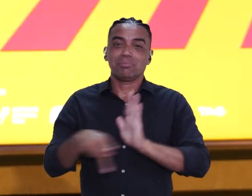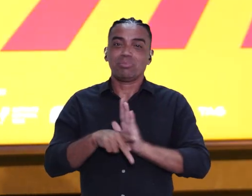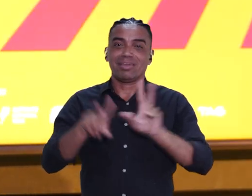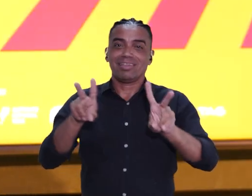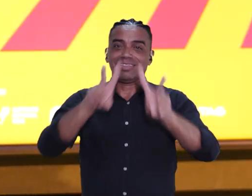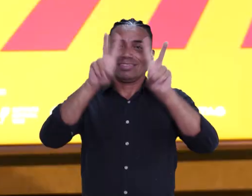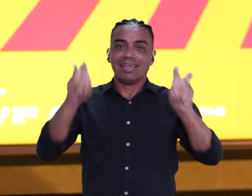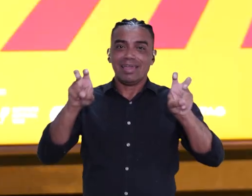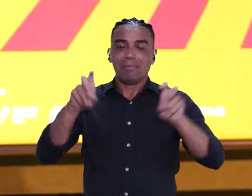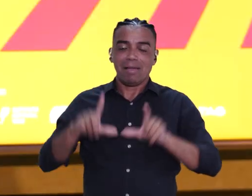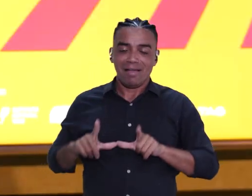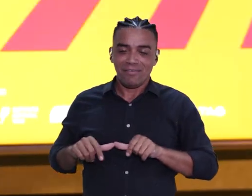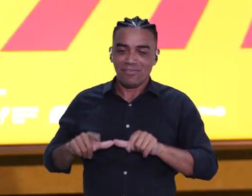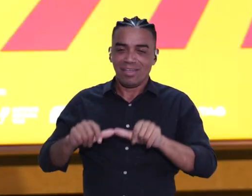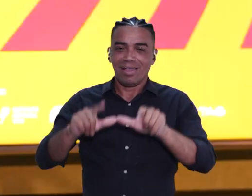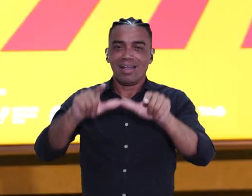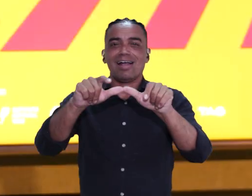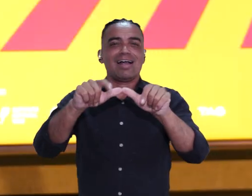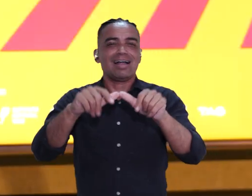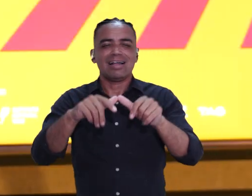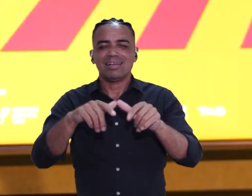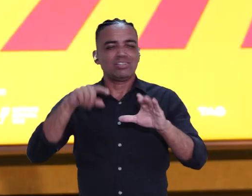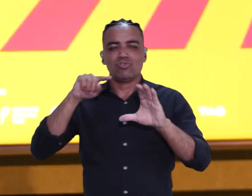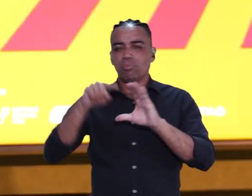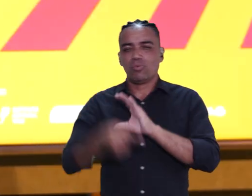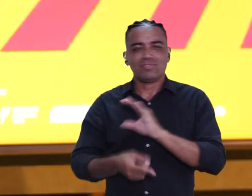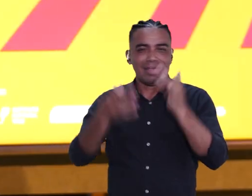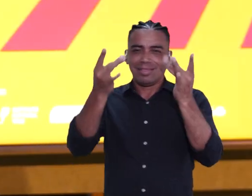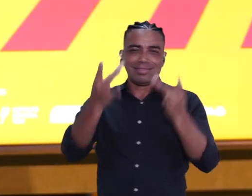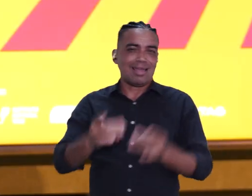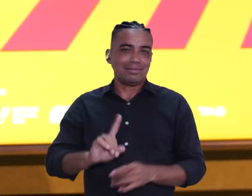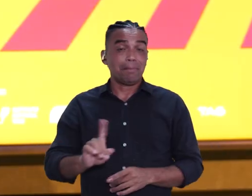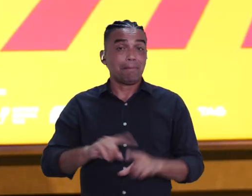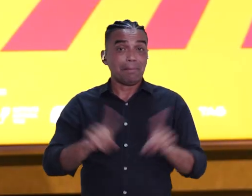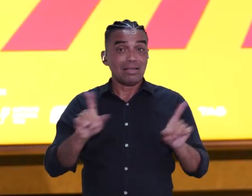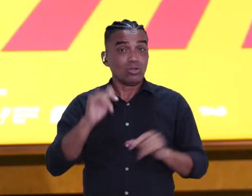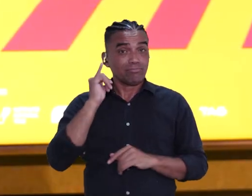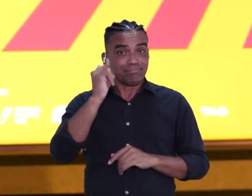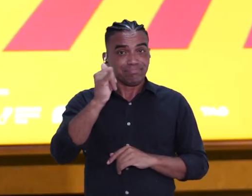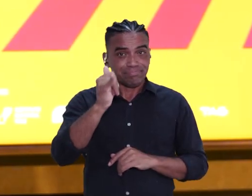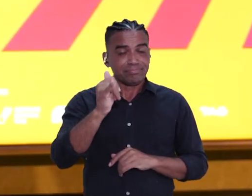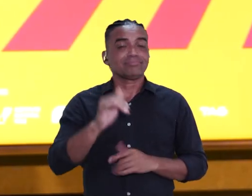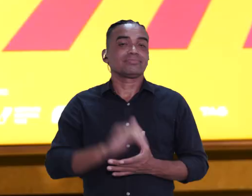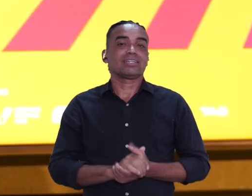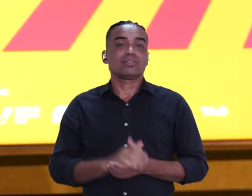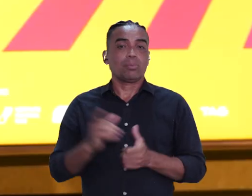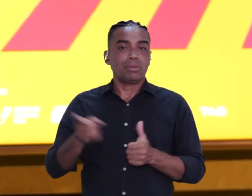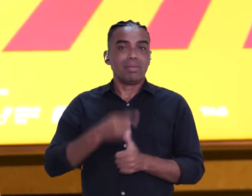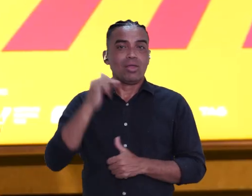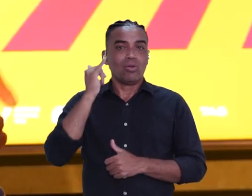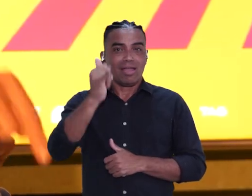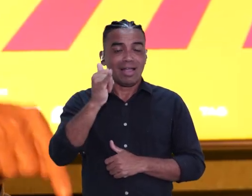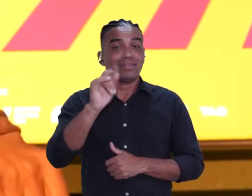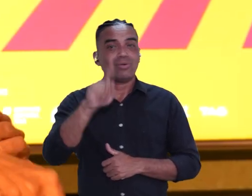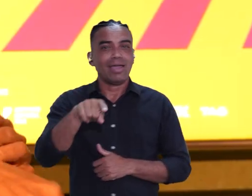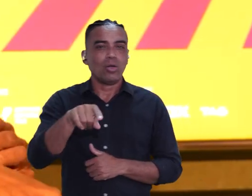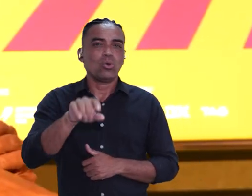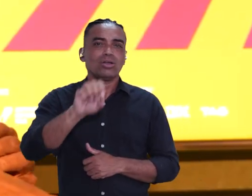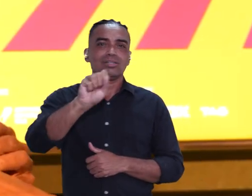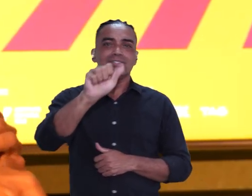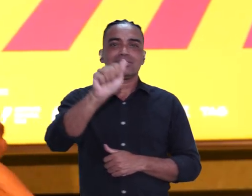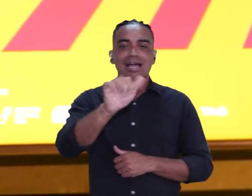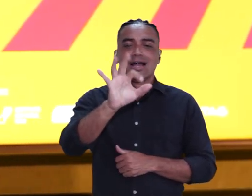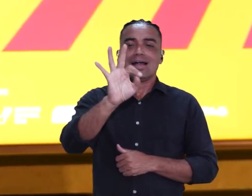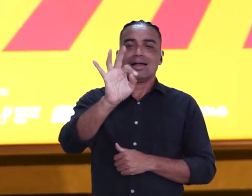o tema, sobre a viagem e tal, não vamos entrar em detalhes sobre isso. Só quero dizer que, então, o primeiro recadeiro é o